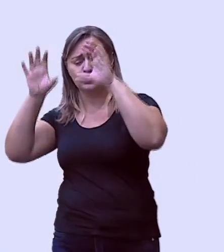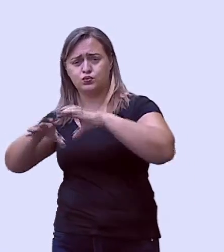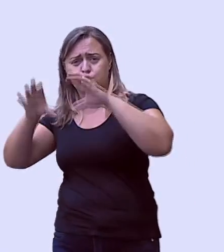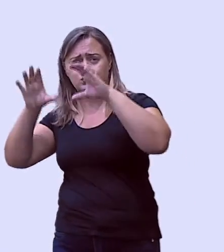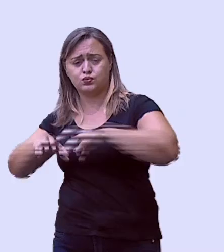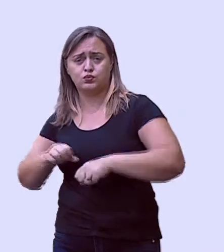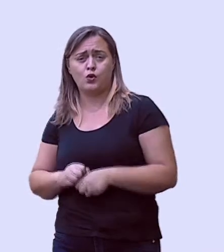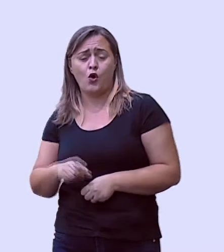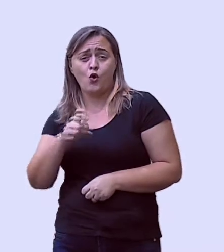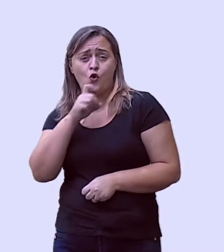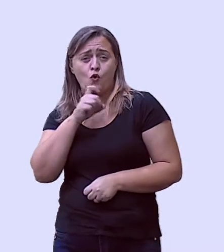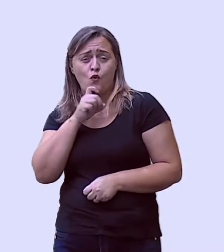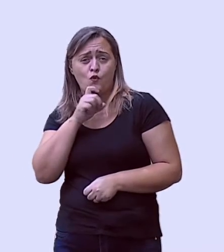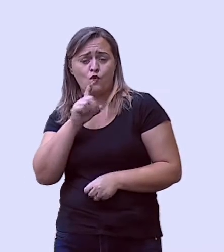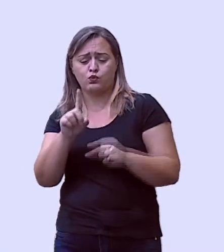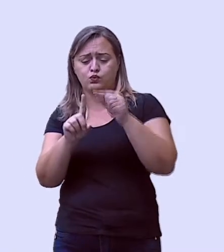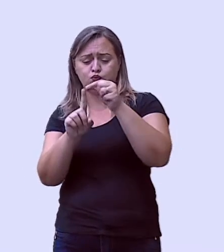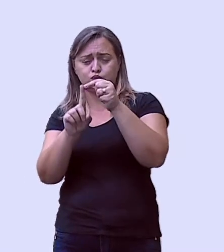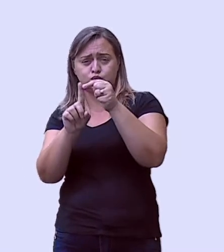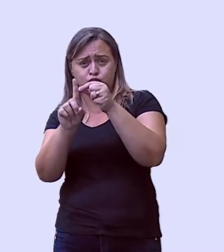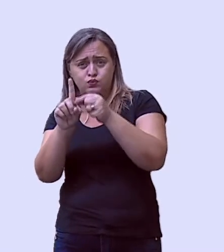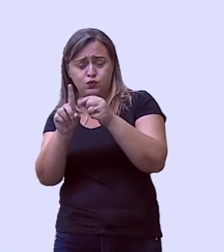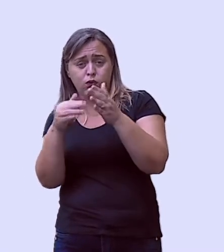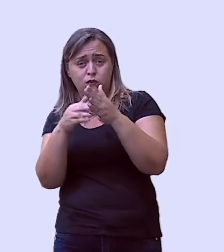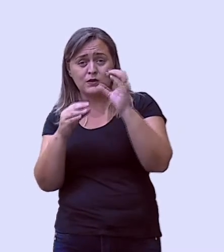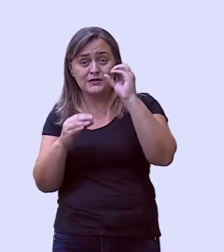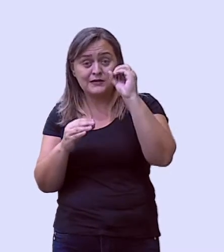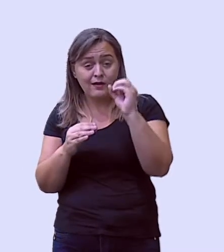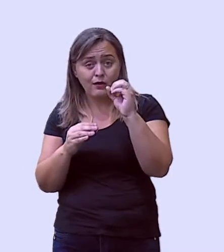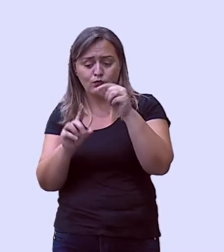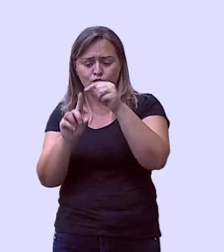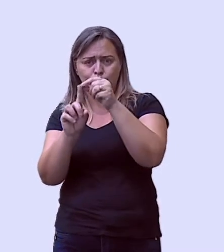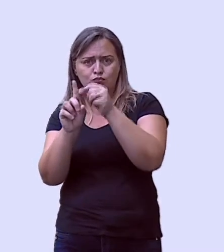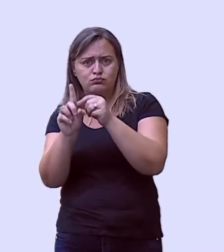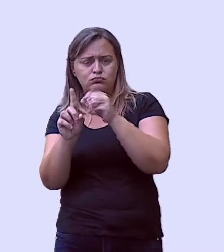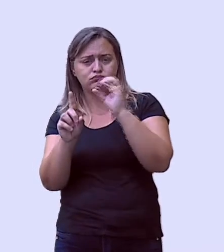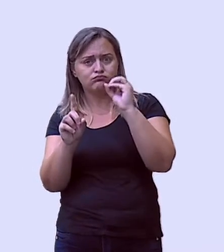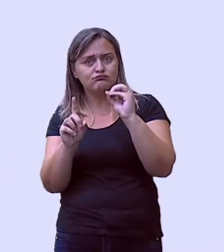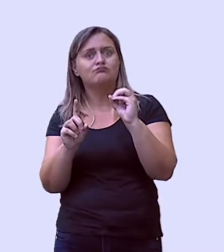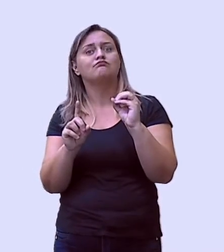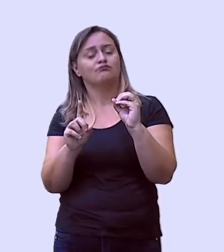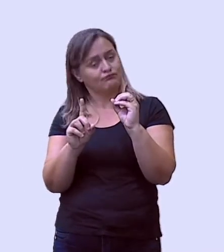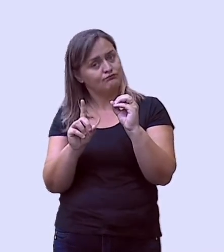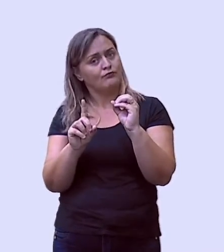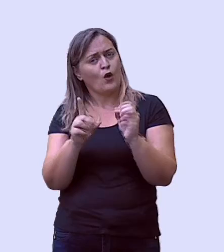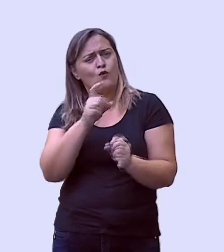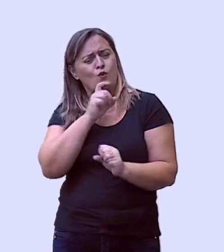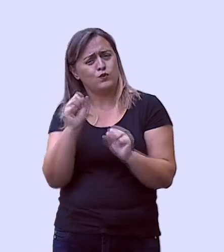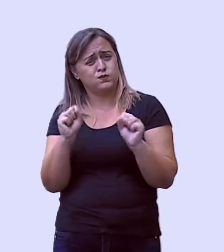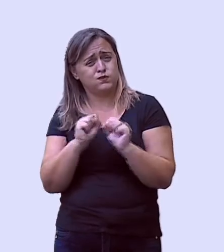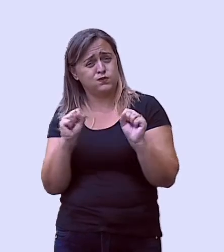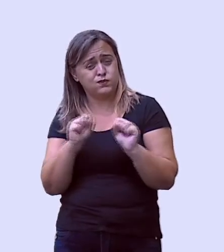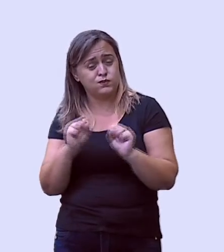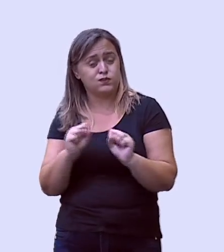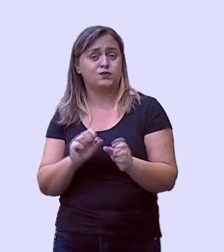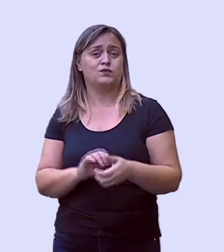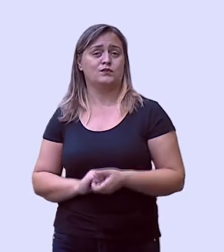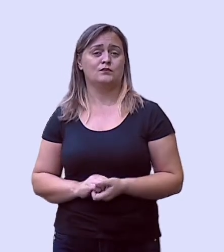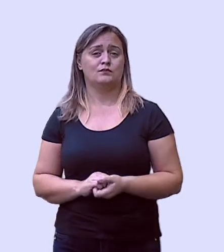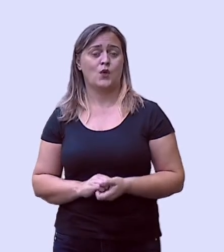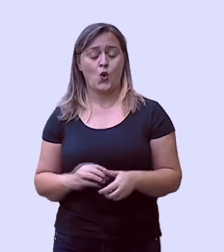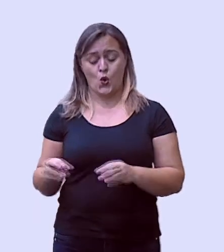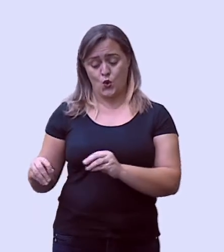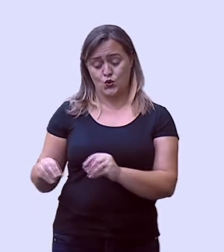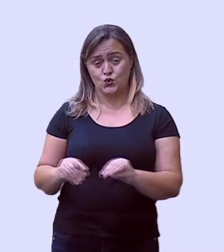0 graus ou abaixo disso. Então, olha só, quando a gente fala deste bioma, o solo